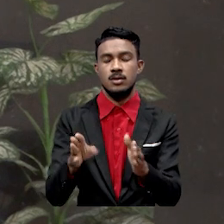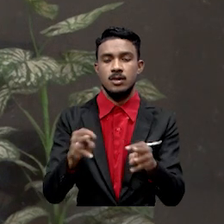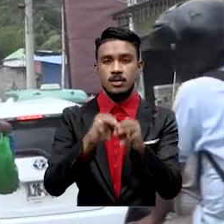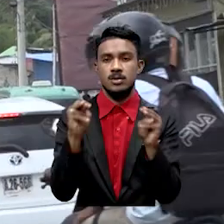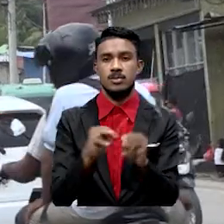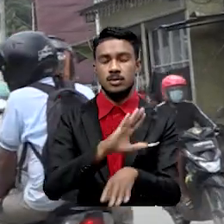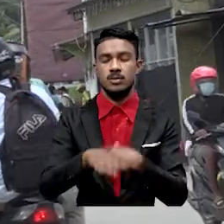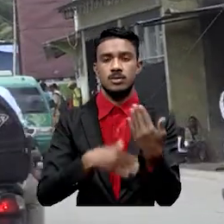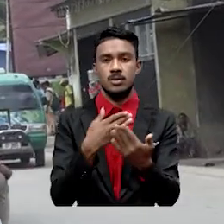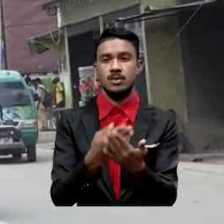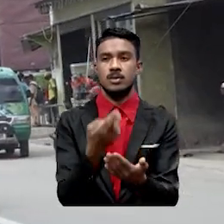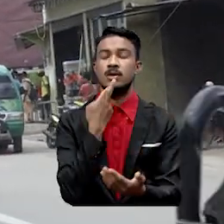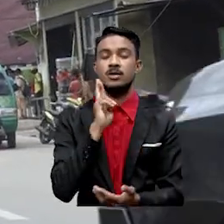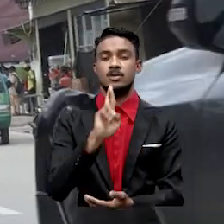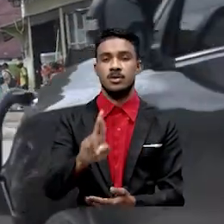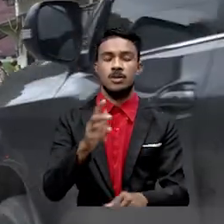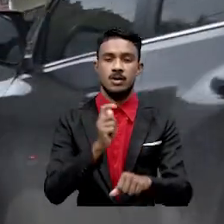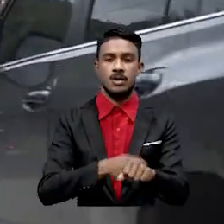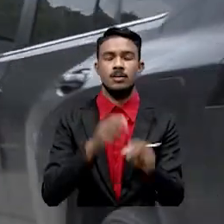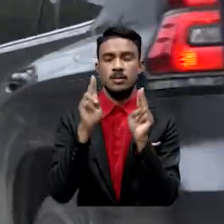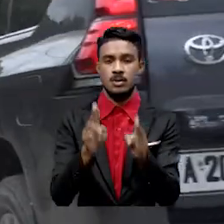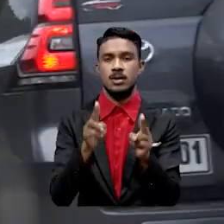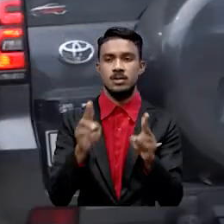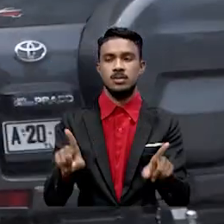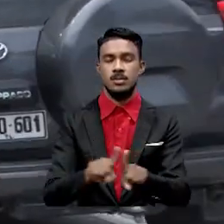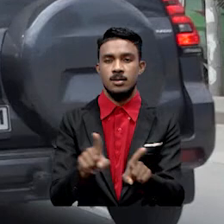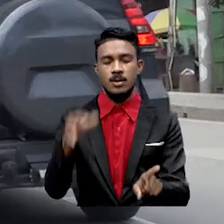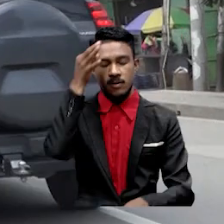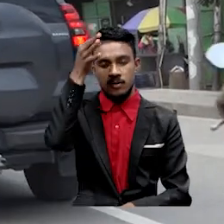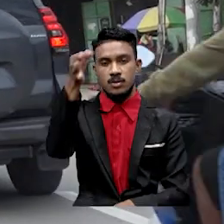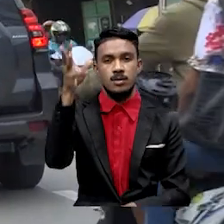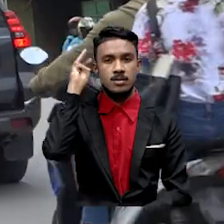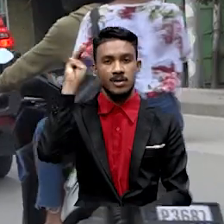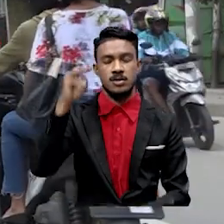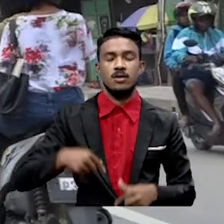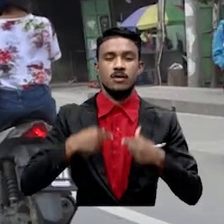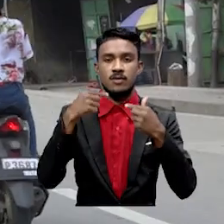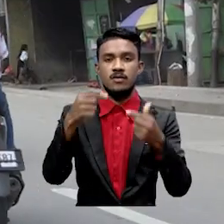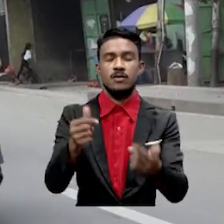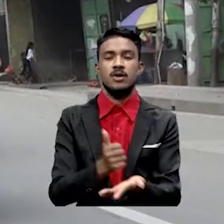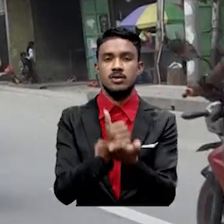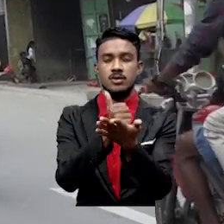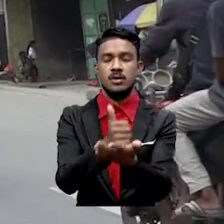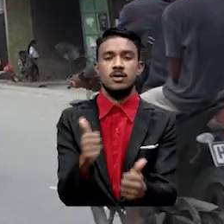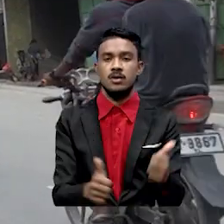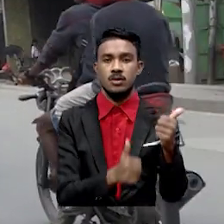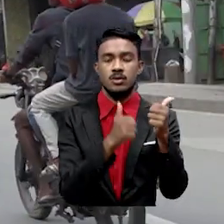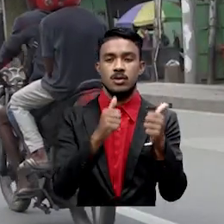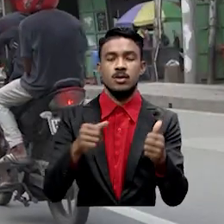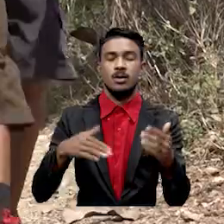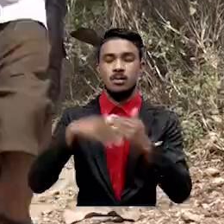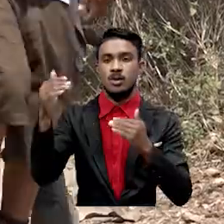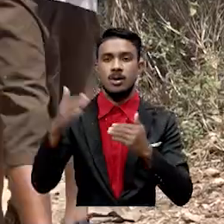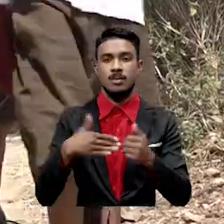inclui respondemos e a situação emergência sira, mas beba futuro, Ministério se for apoio tuir tipo problema social, nebe